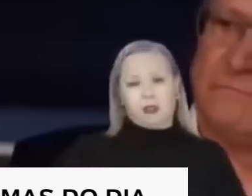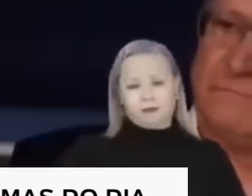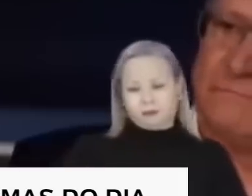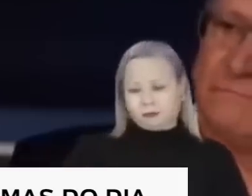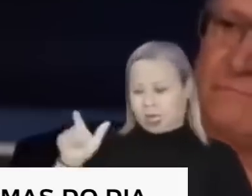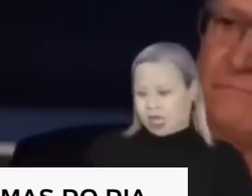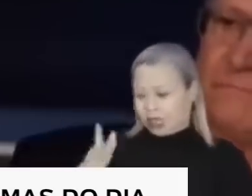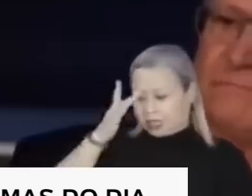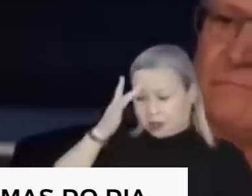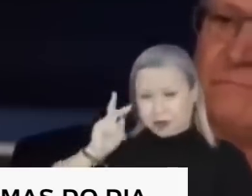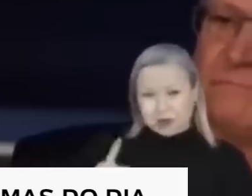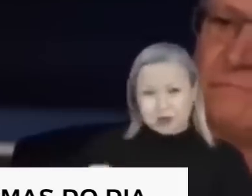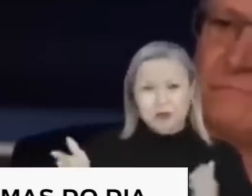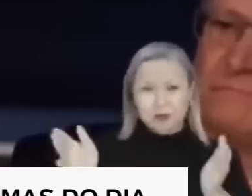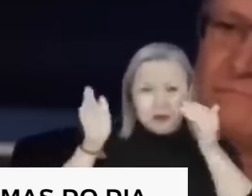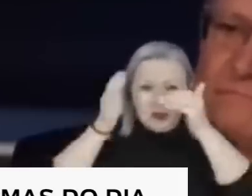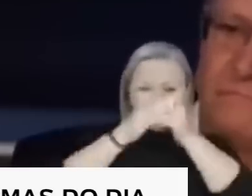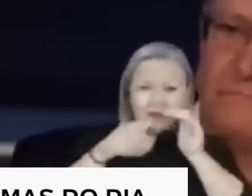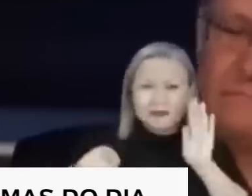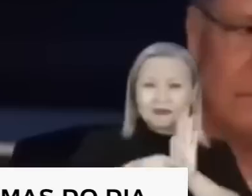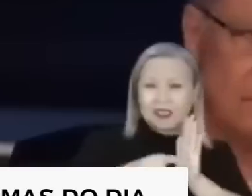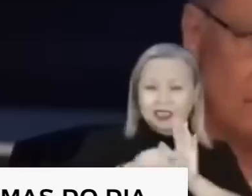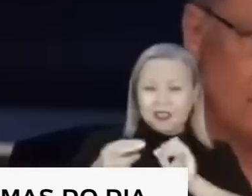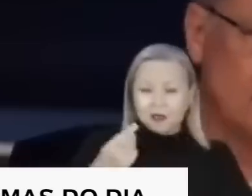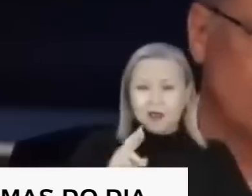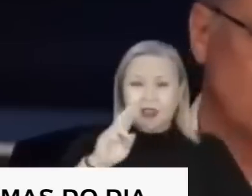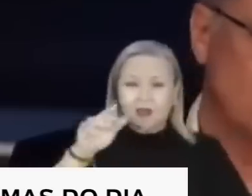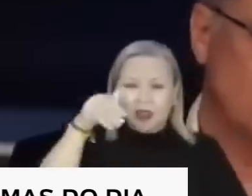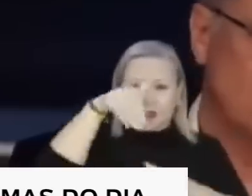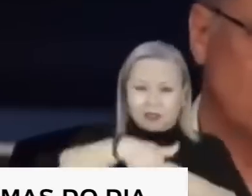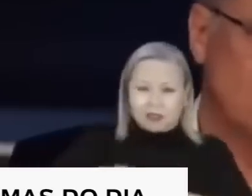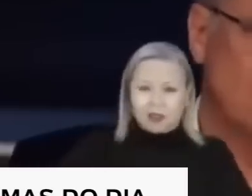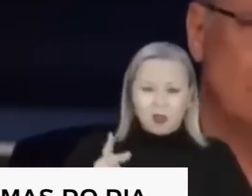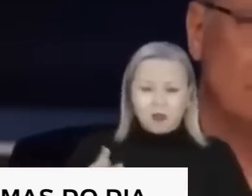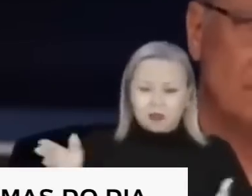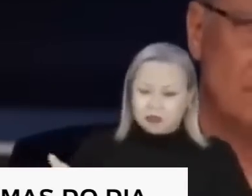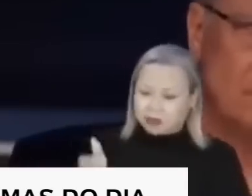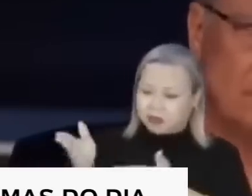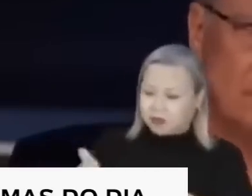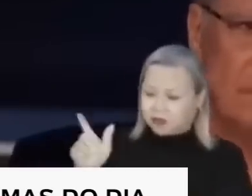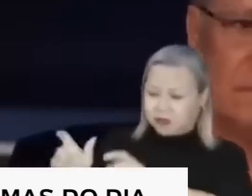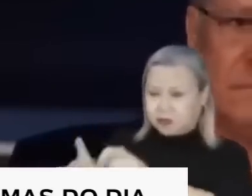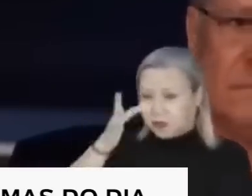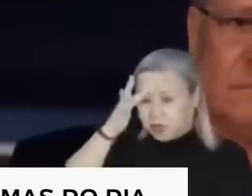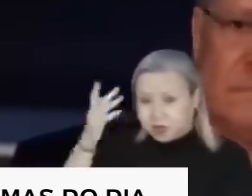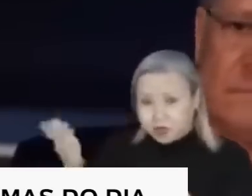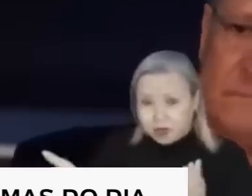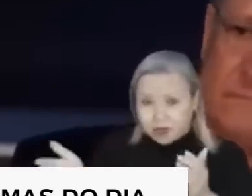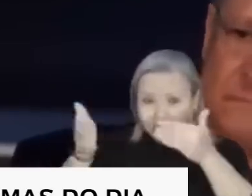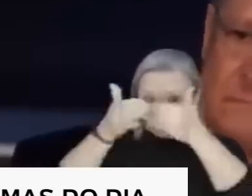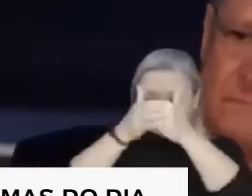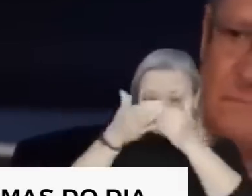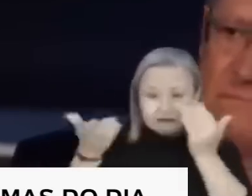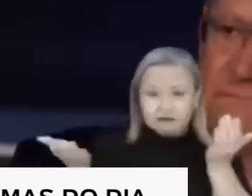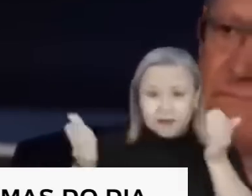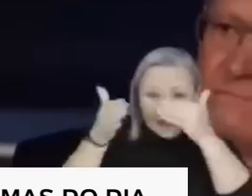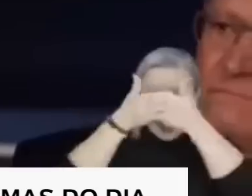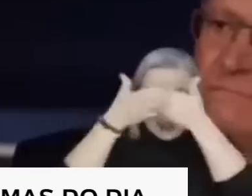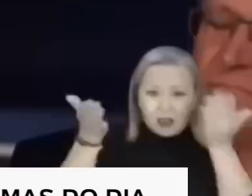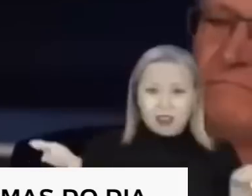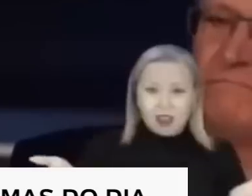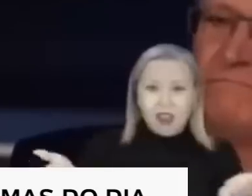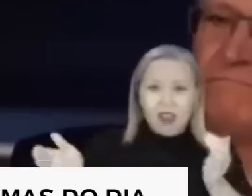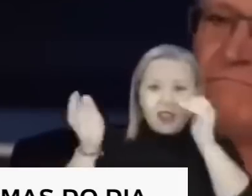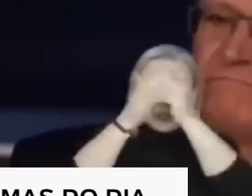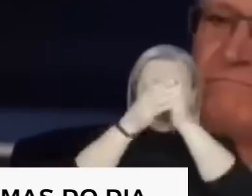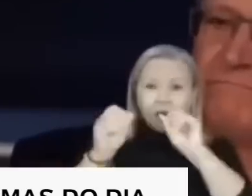continua negando o resultado das eleições, continua incentivando gente a negar, ou seja, ele negou até na eleição que